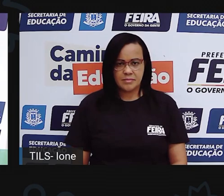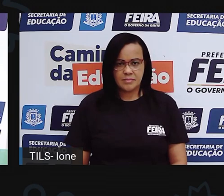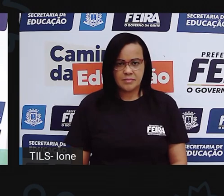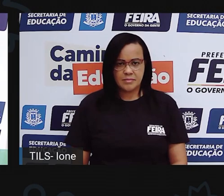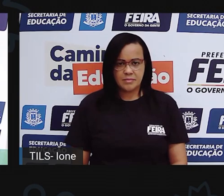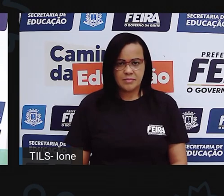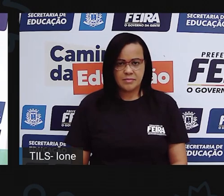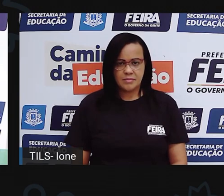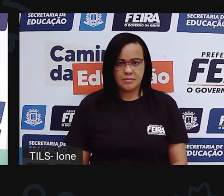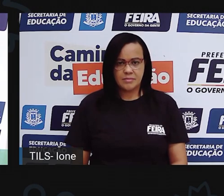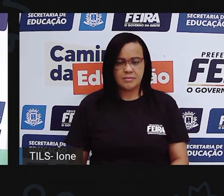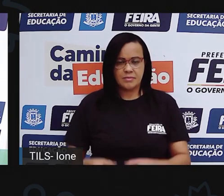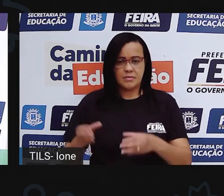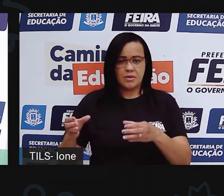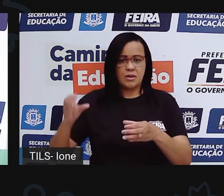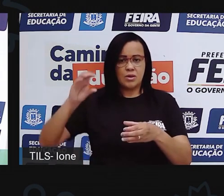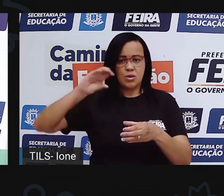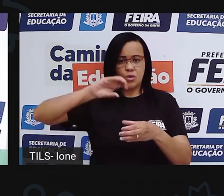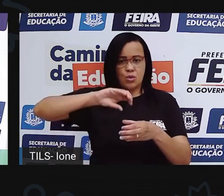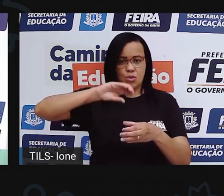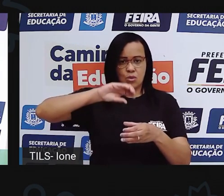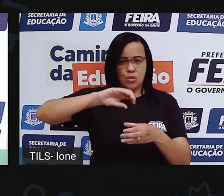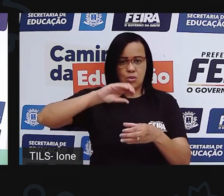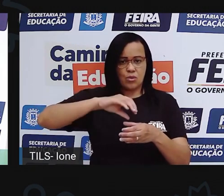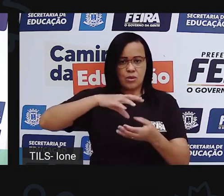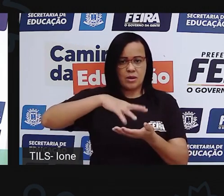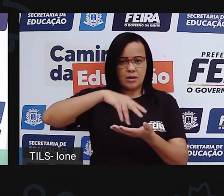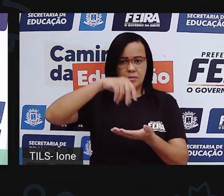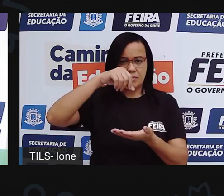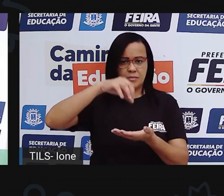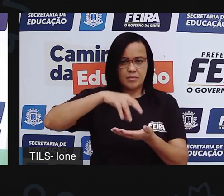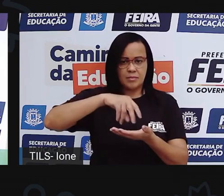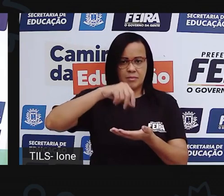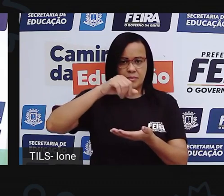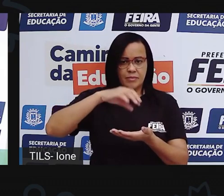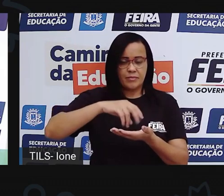Vou colocar agora o glitter verde.